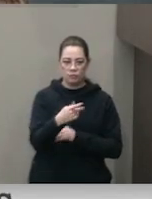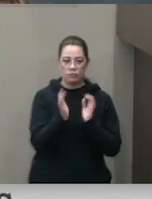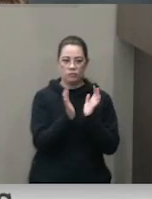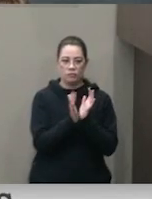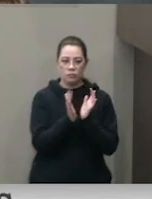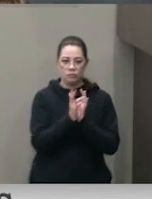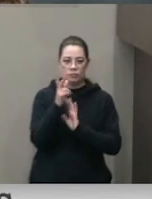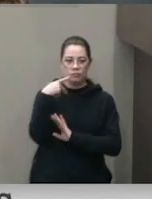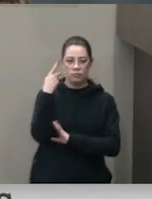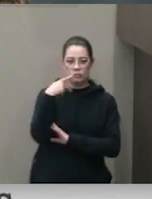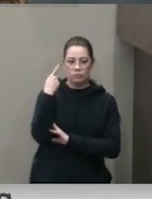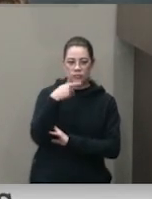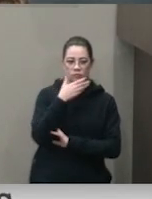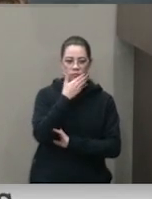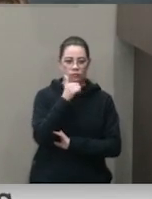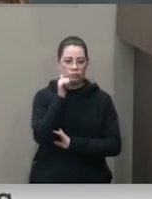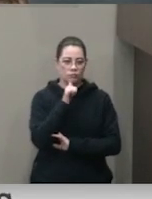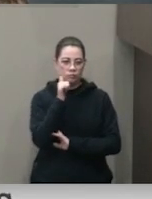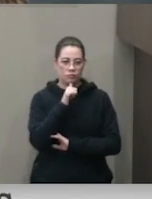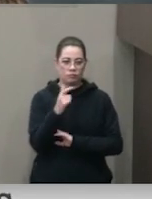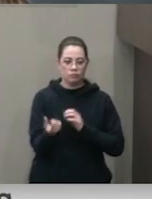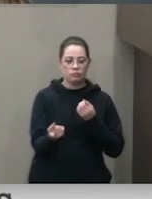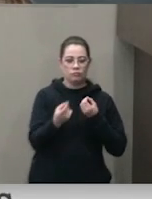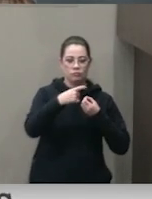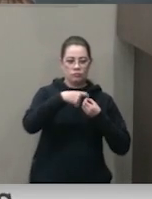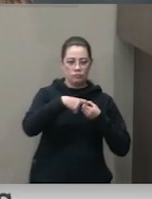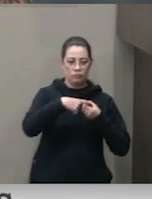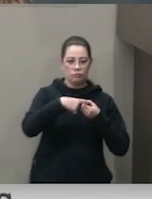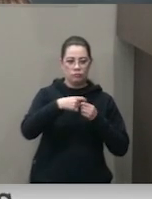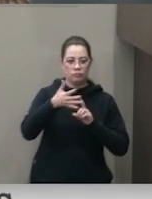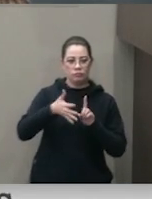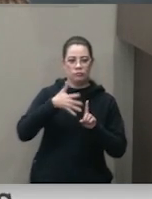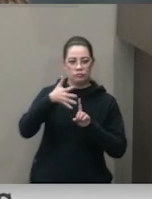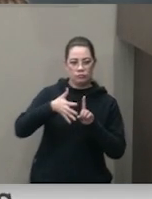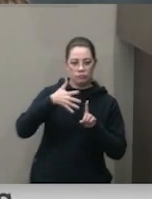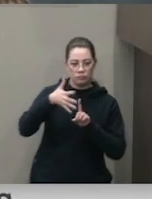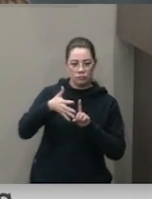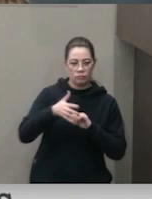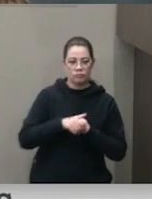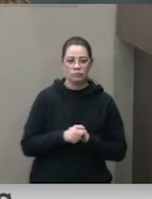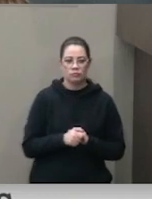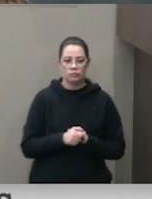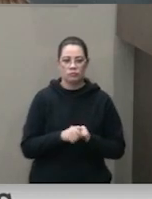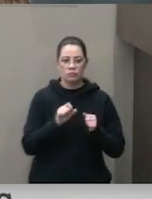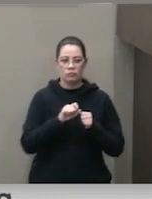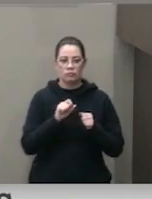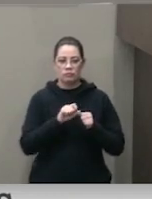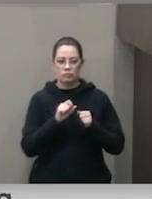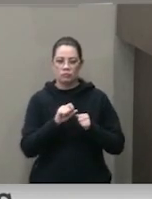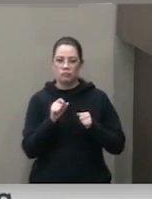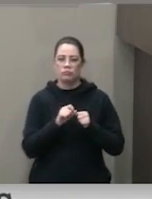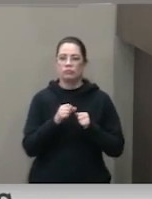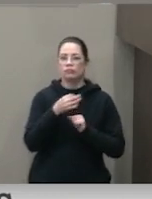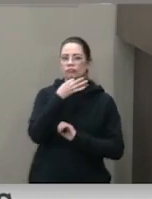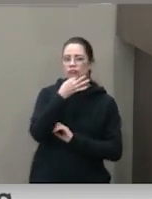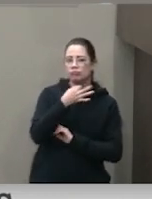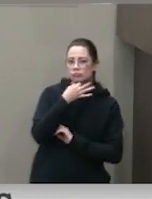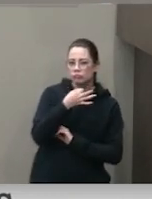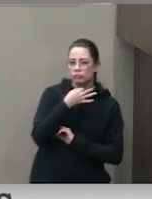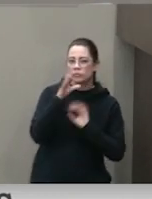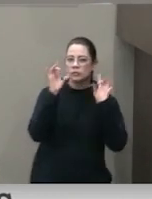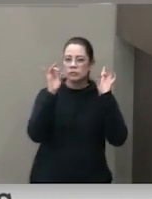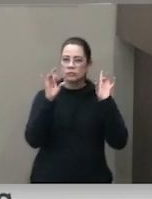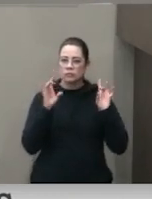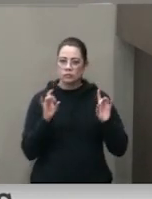Colegas vereadores, vereadoras, retorno a essa tribuna para fazer algum comentário, em